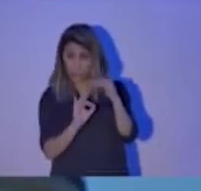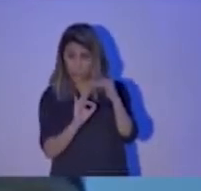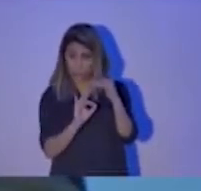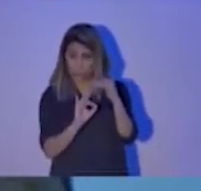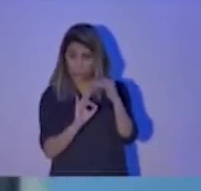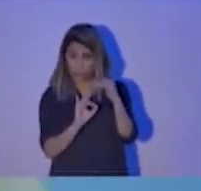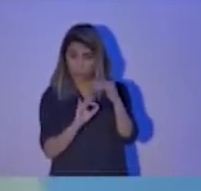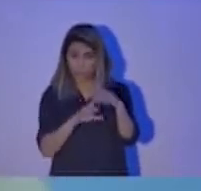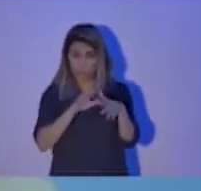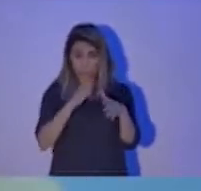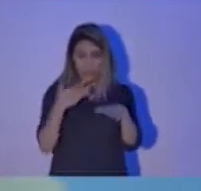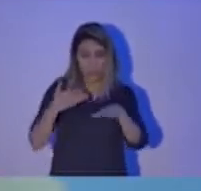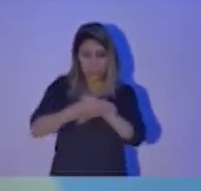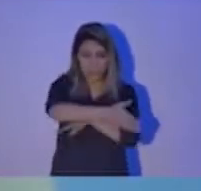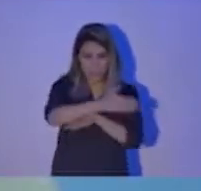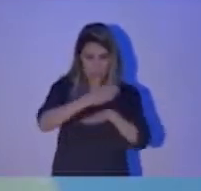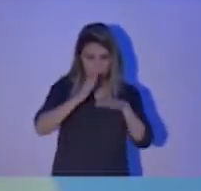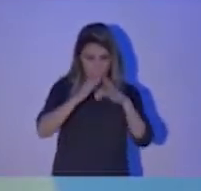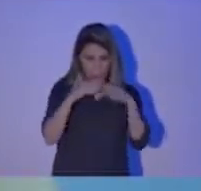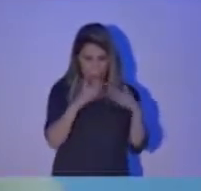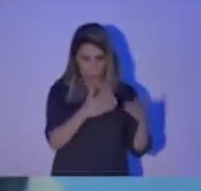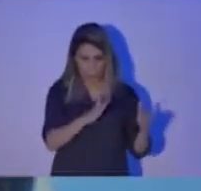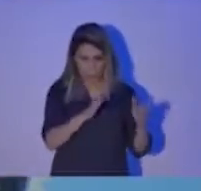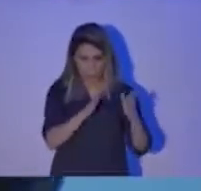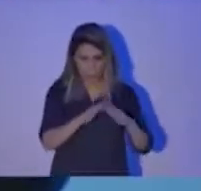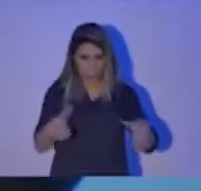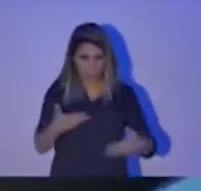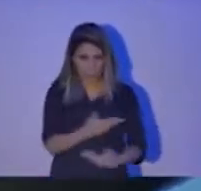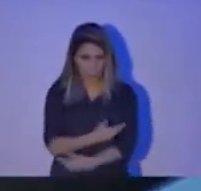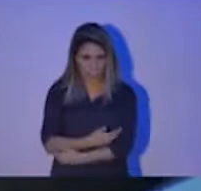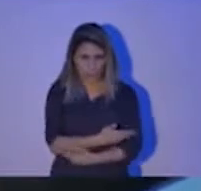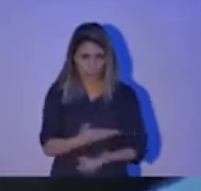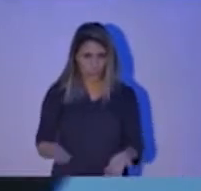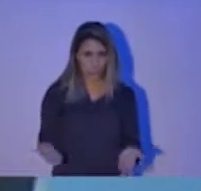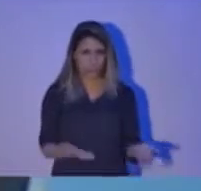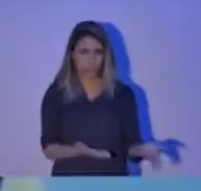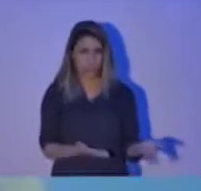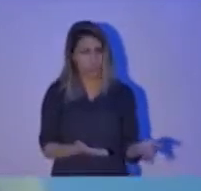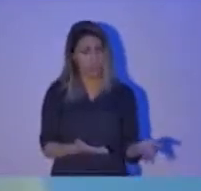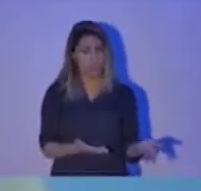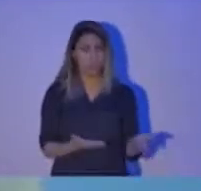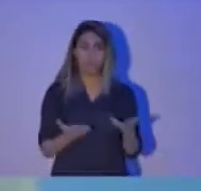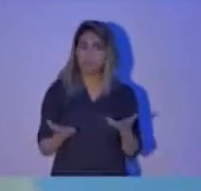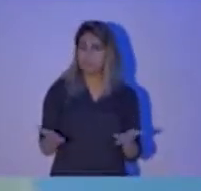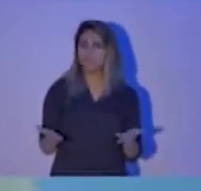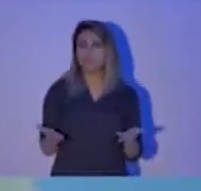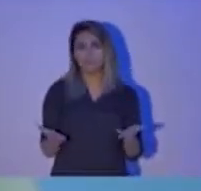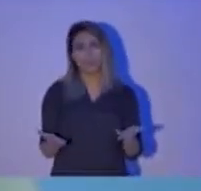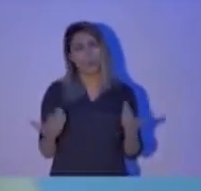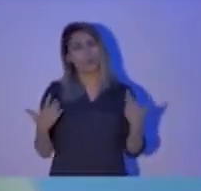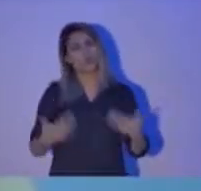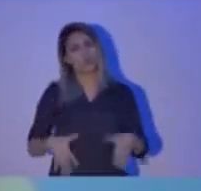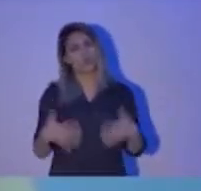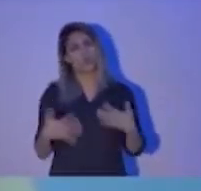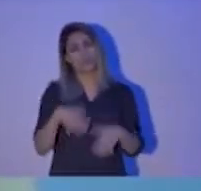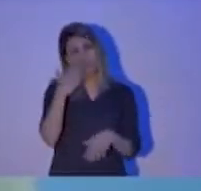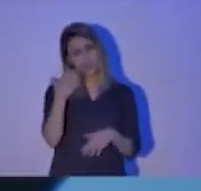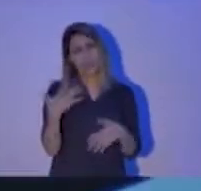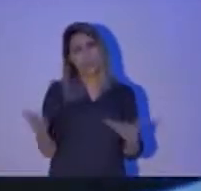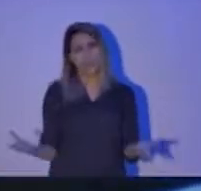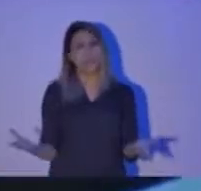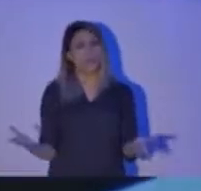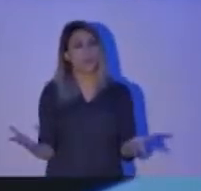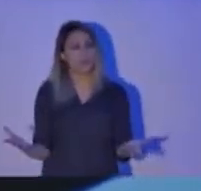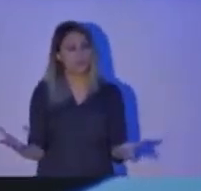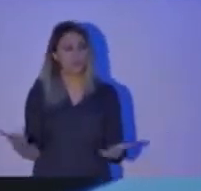tal. Então, a gente tem um programa que é o Pró-Infância, que de 2007, um programa que foi lançado em 2007,